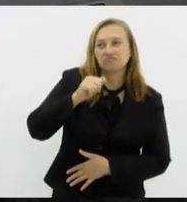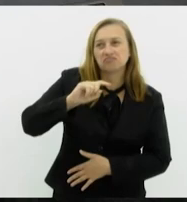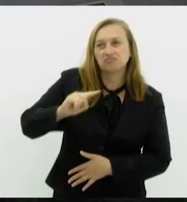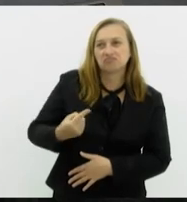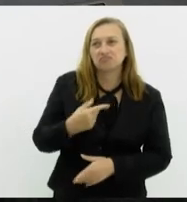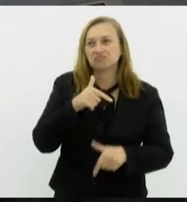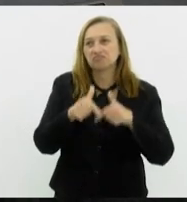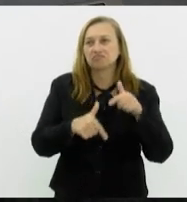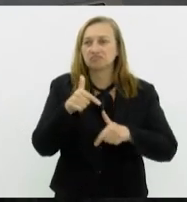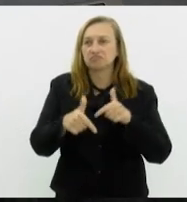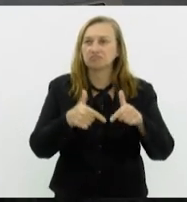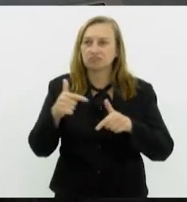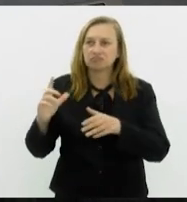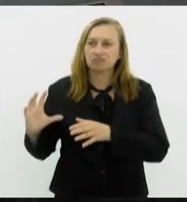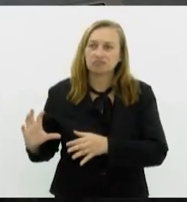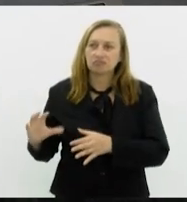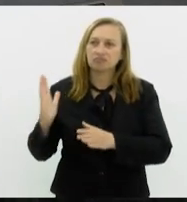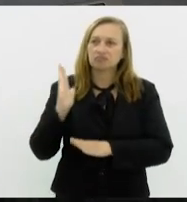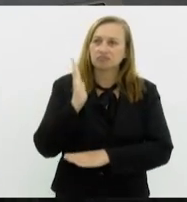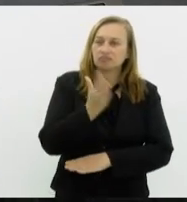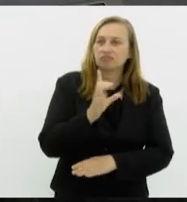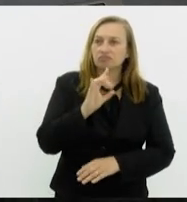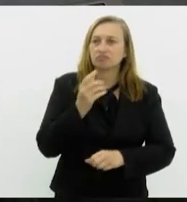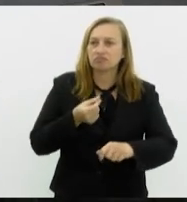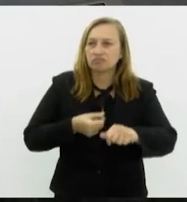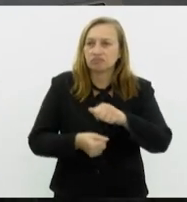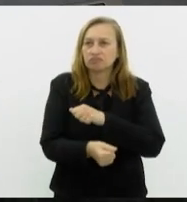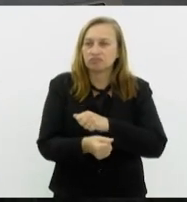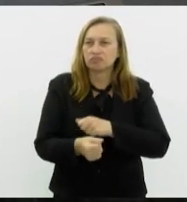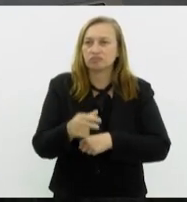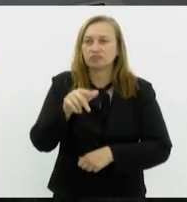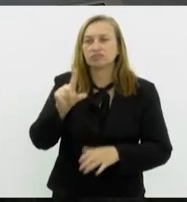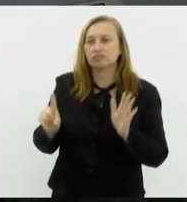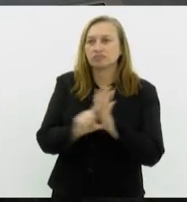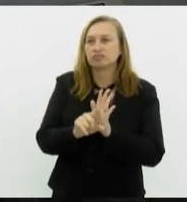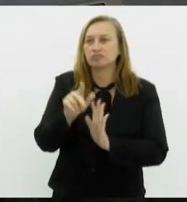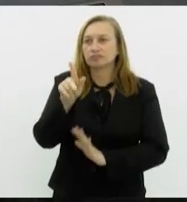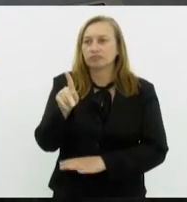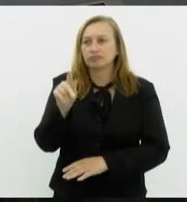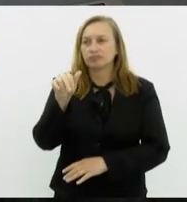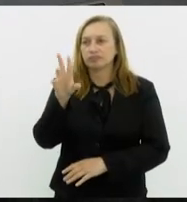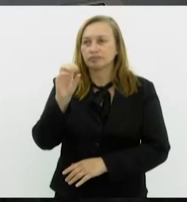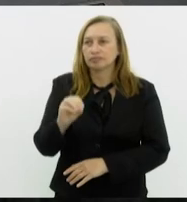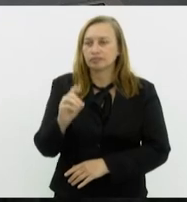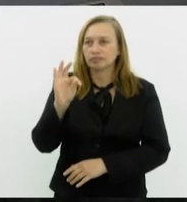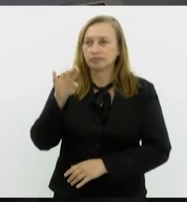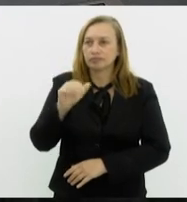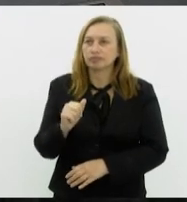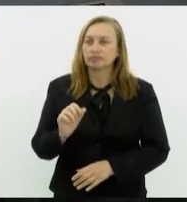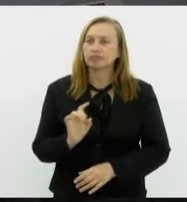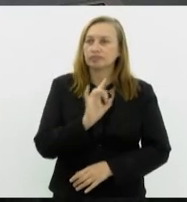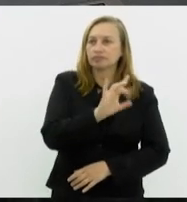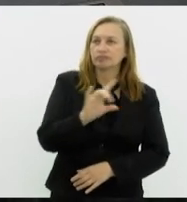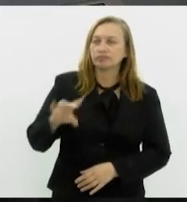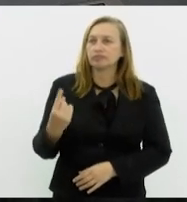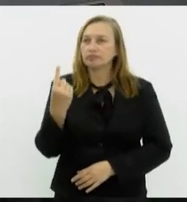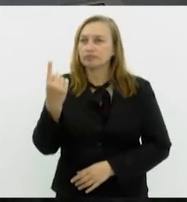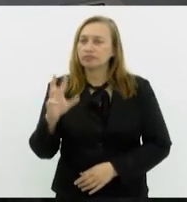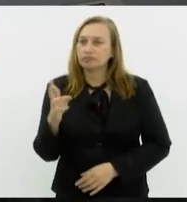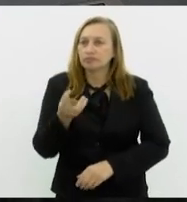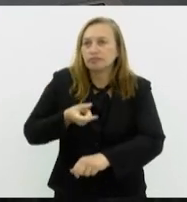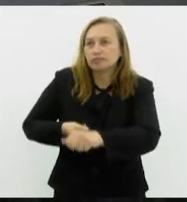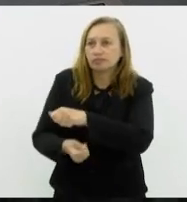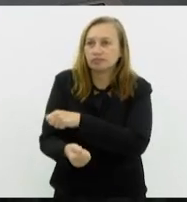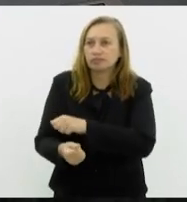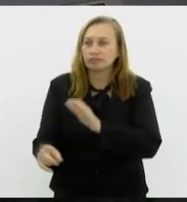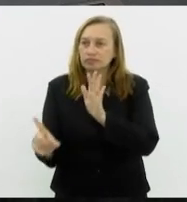empregos diretos só com esse investimento da Lei Paulo Gustavo. A cada um real investido na Lei Paulo Gustavo, a